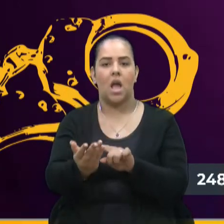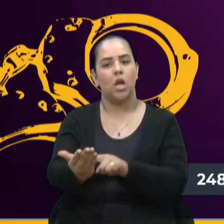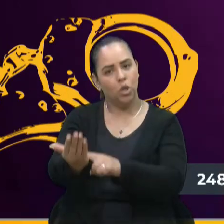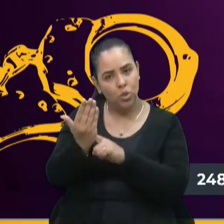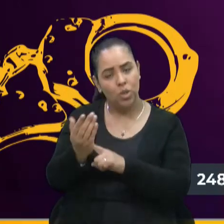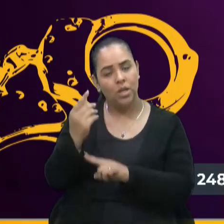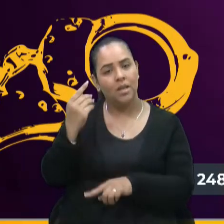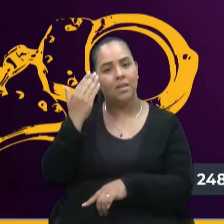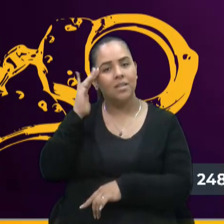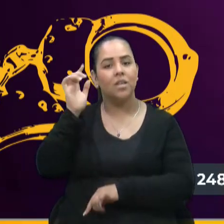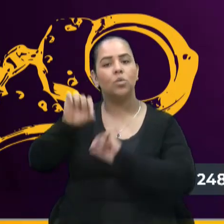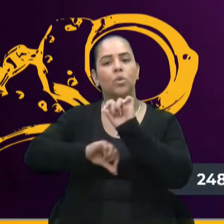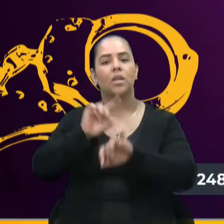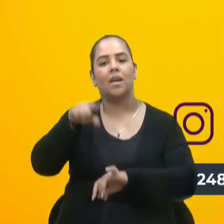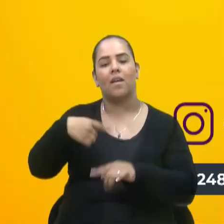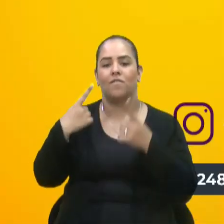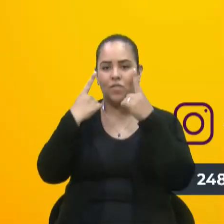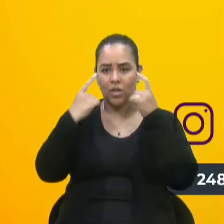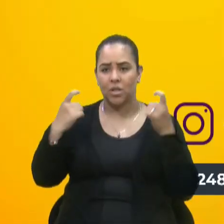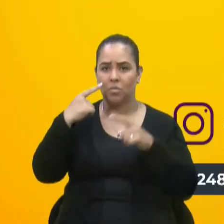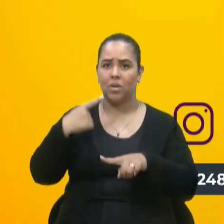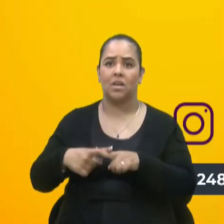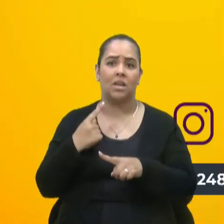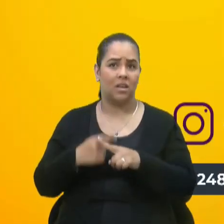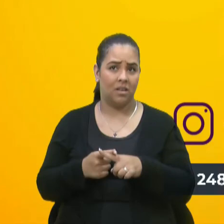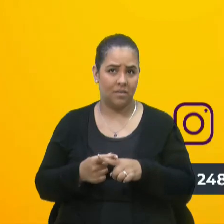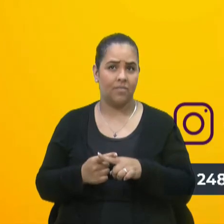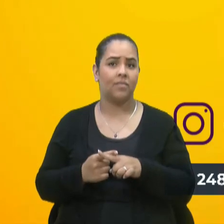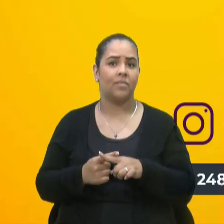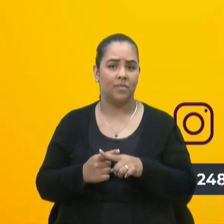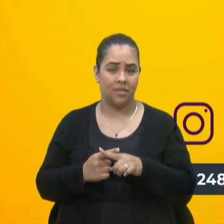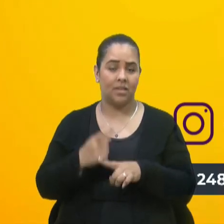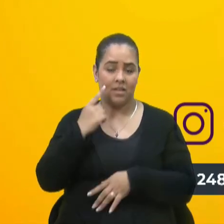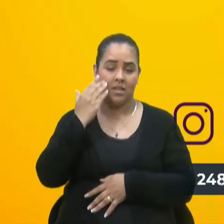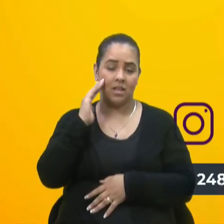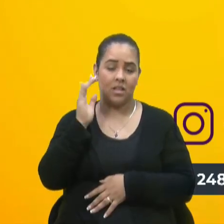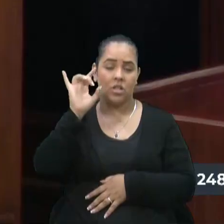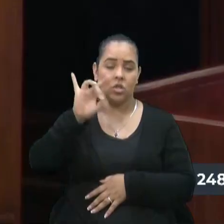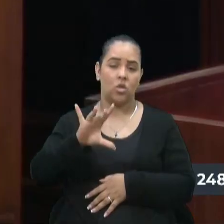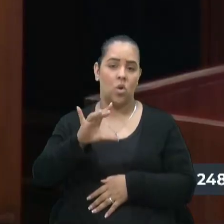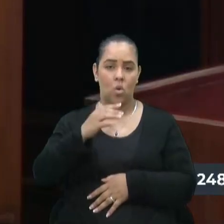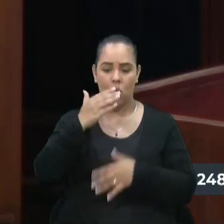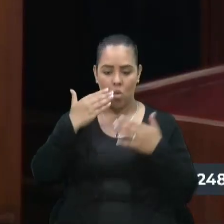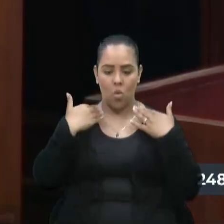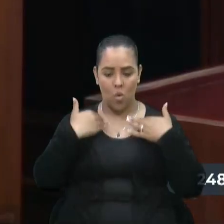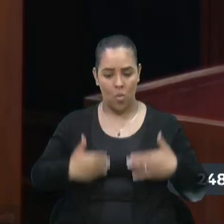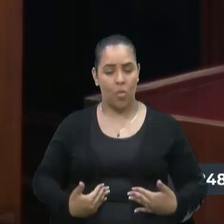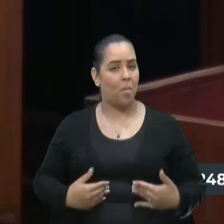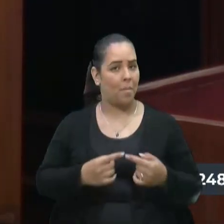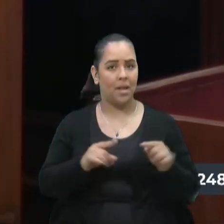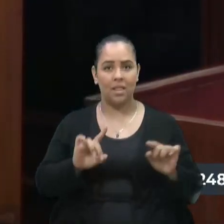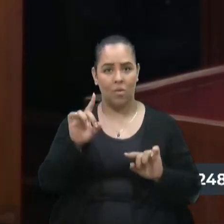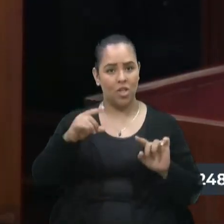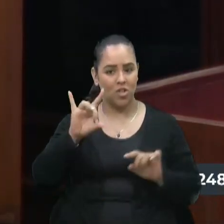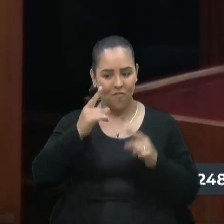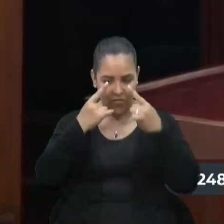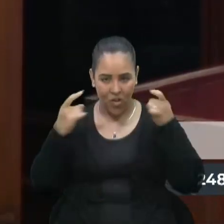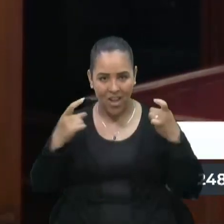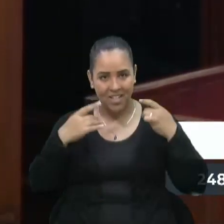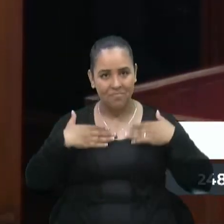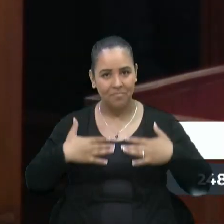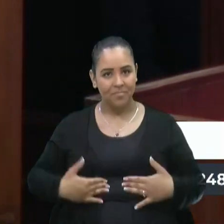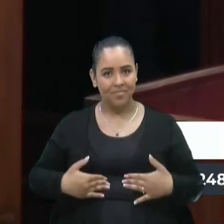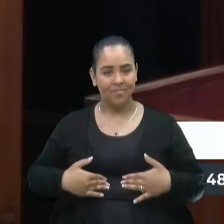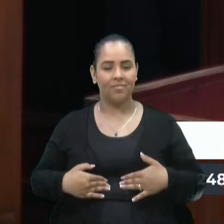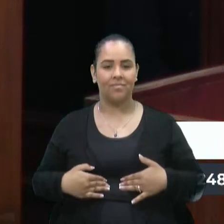o que é violência, porque, por vezes, as mulheres entendem a violência apenas como a física, e a gente sabe que não é isso. E dizer que